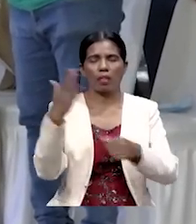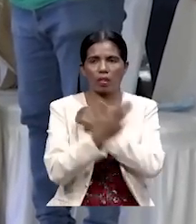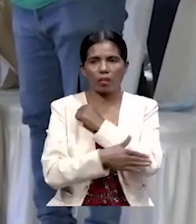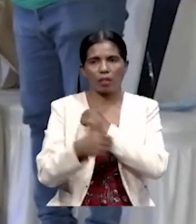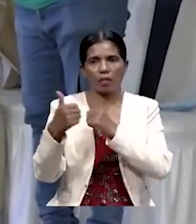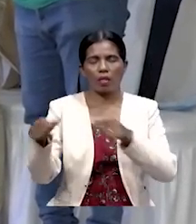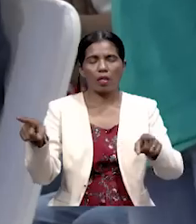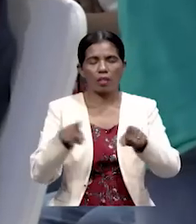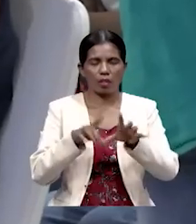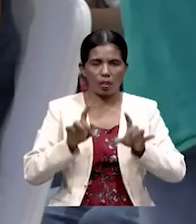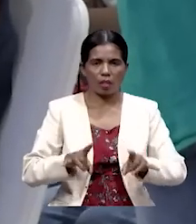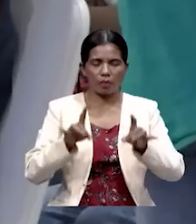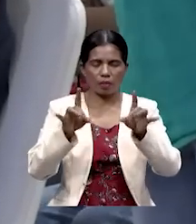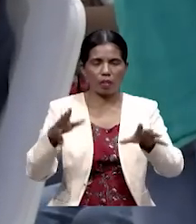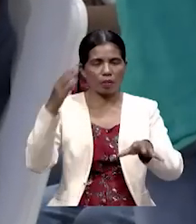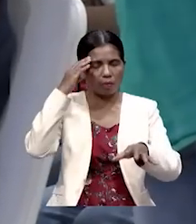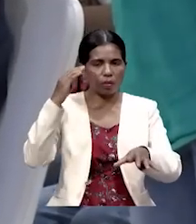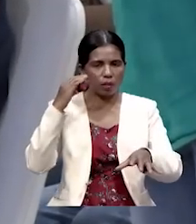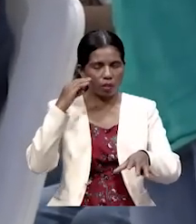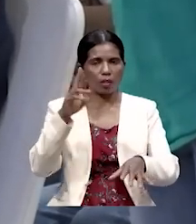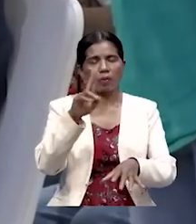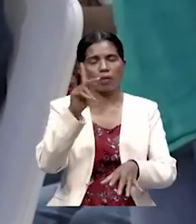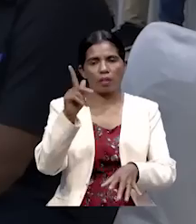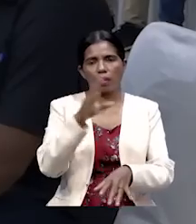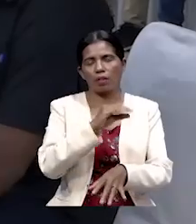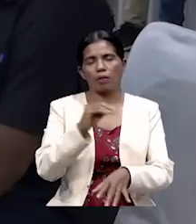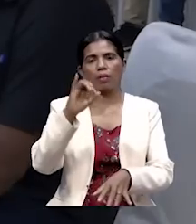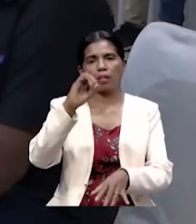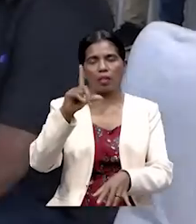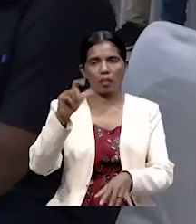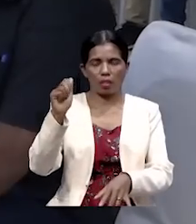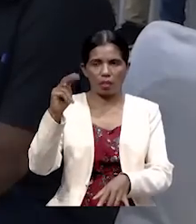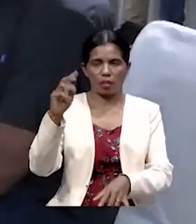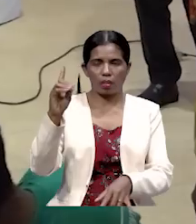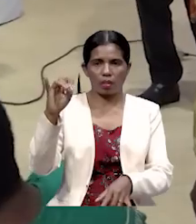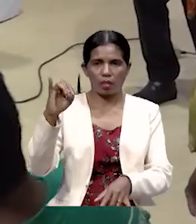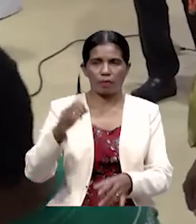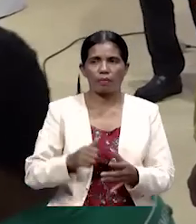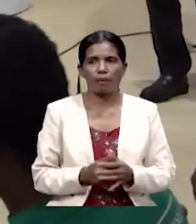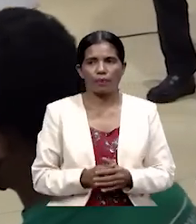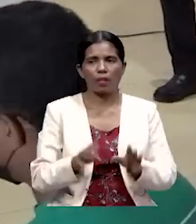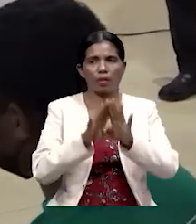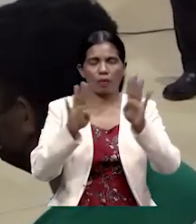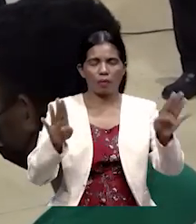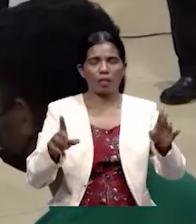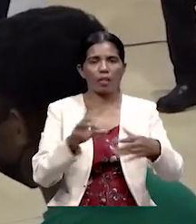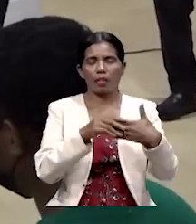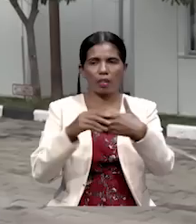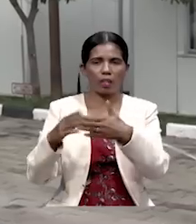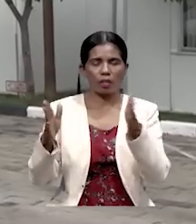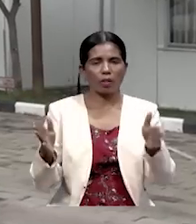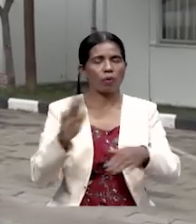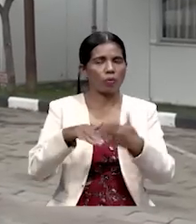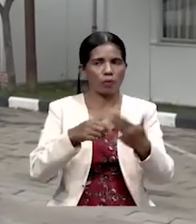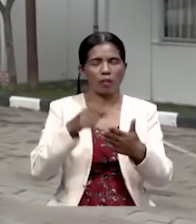hane sang iha Australia, Korea, Inglaterra, no Irlandia. Loke ona ita ni liderança hotu ni matang, ni Hanoi,